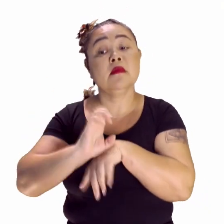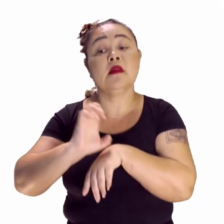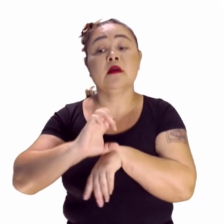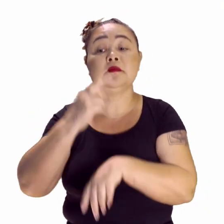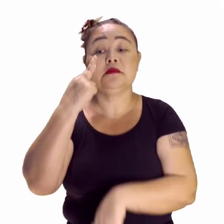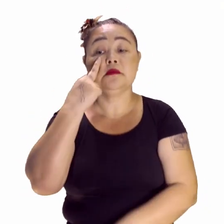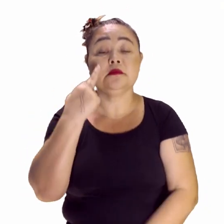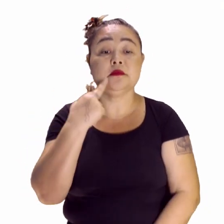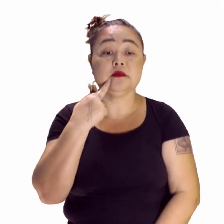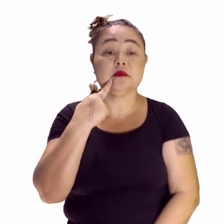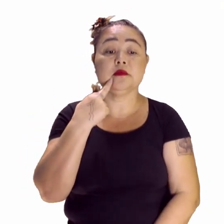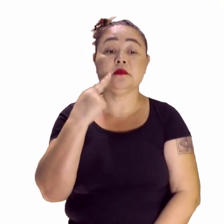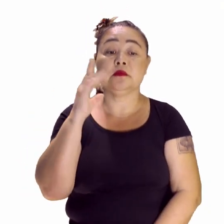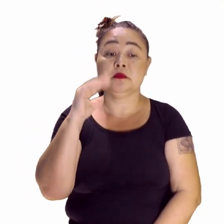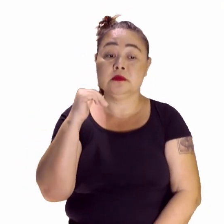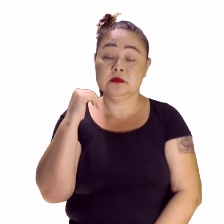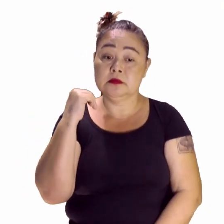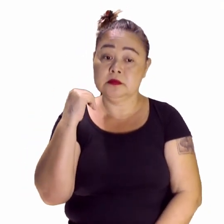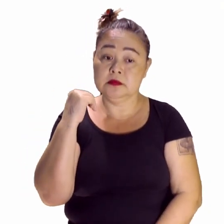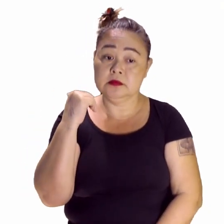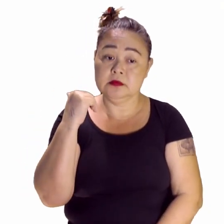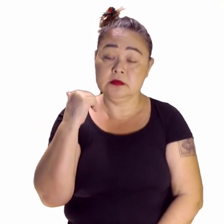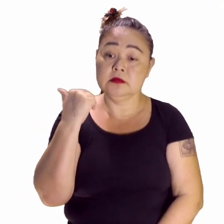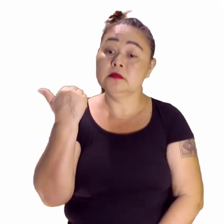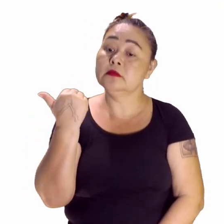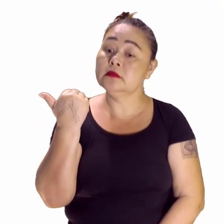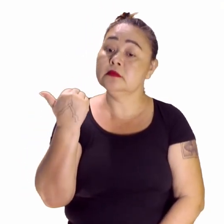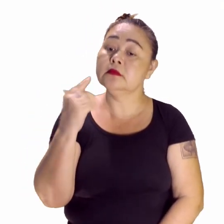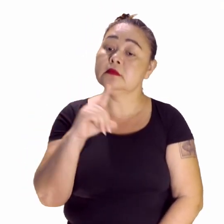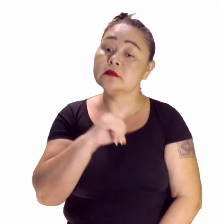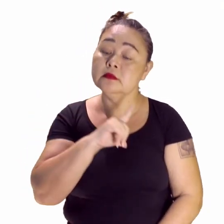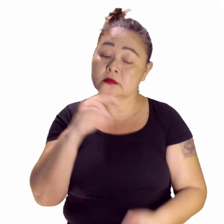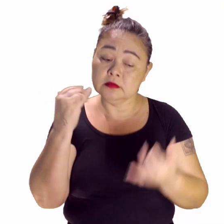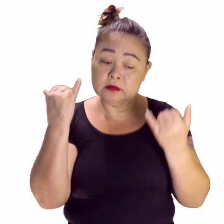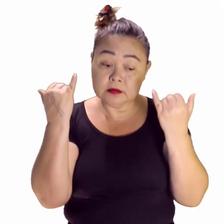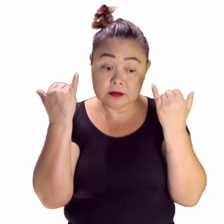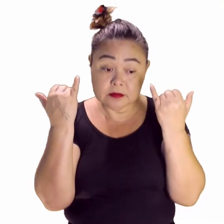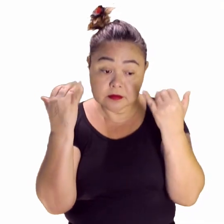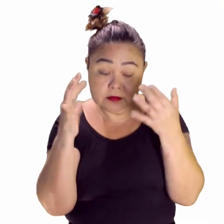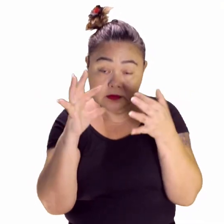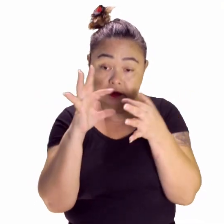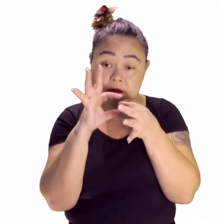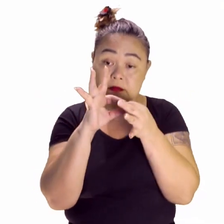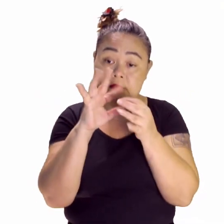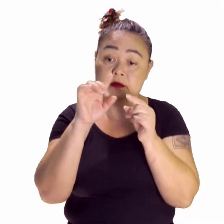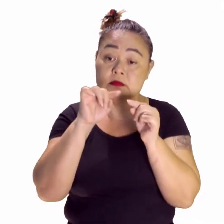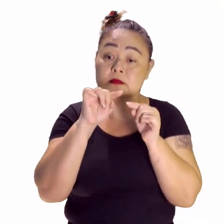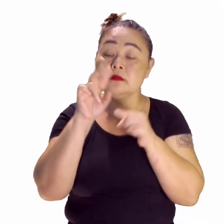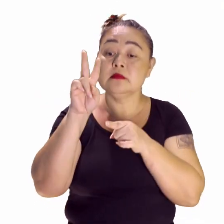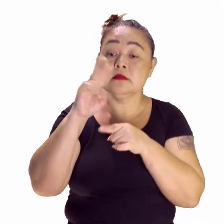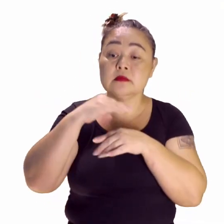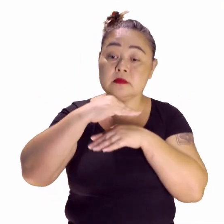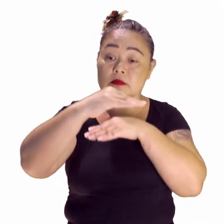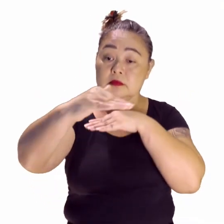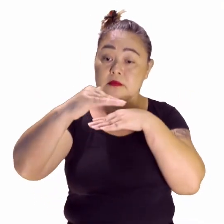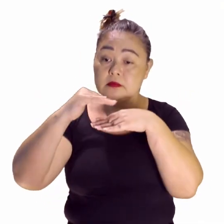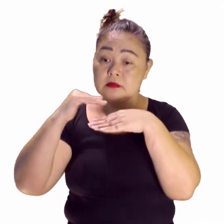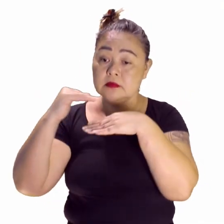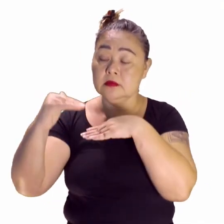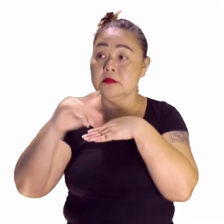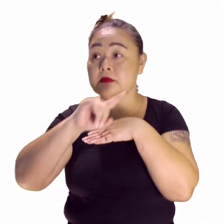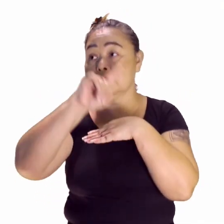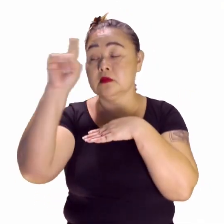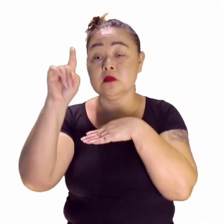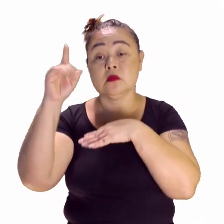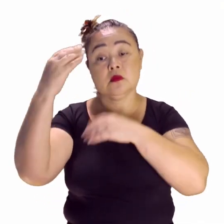Exatamente, né? Ele está intimamente ligado ao gráfico da pastagem, Rogério. Exatamente. Se lá